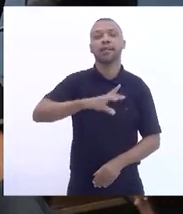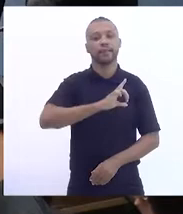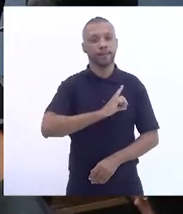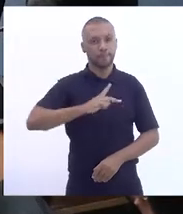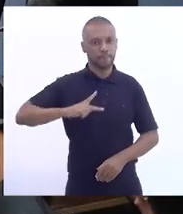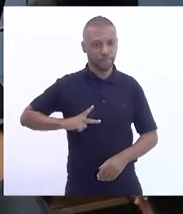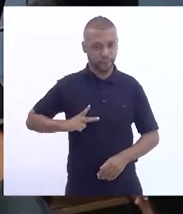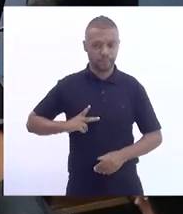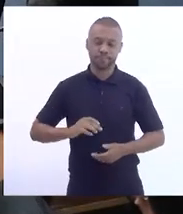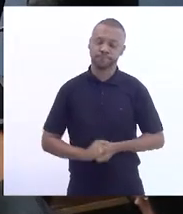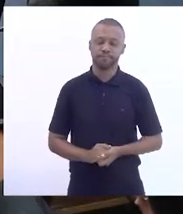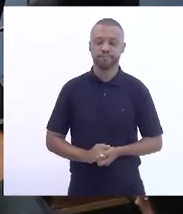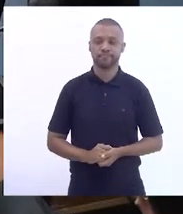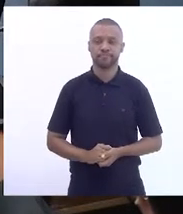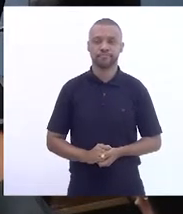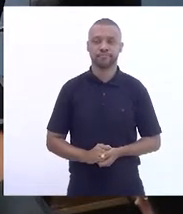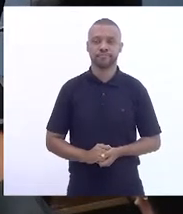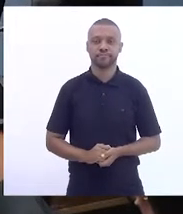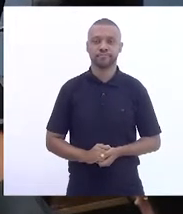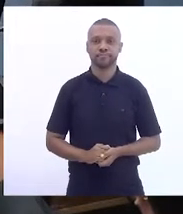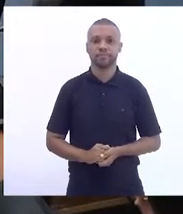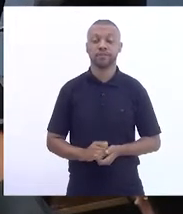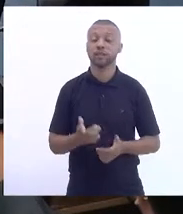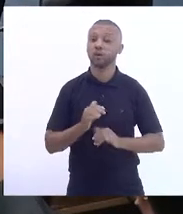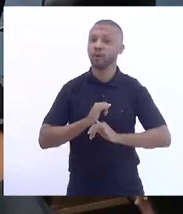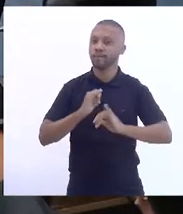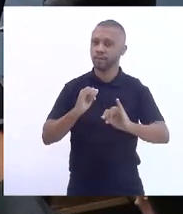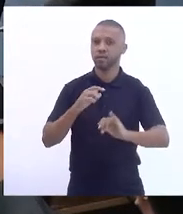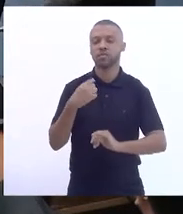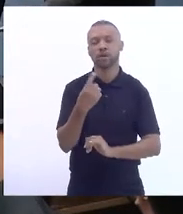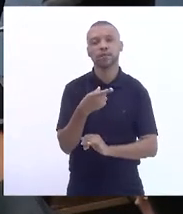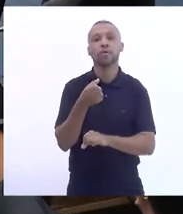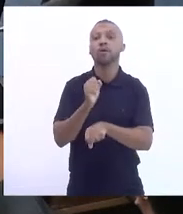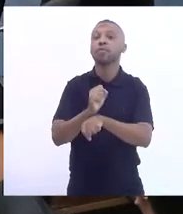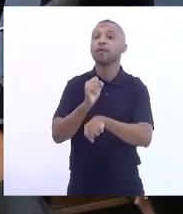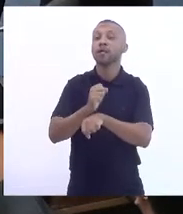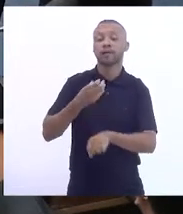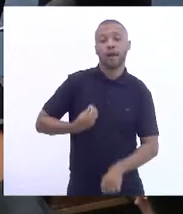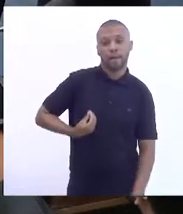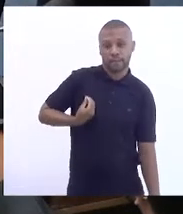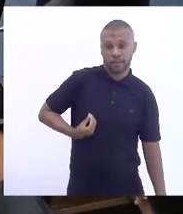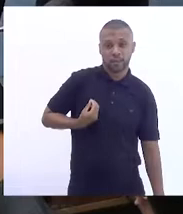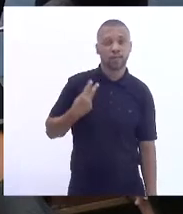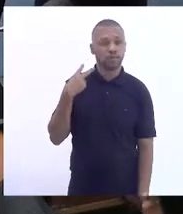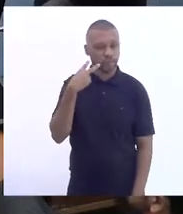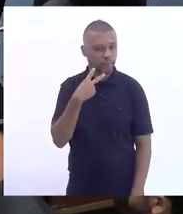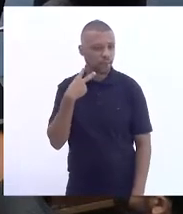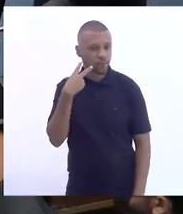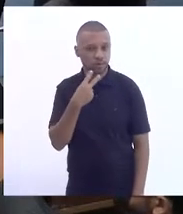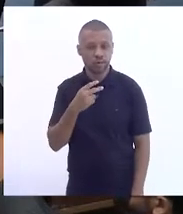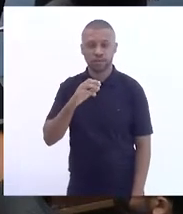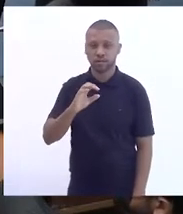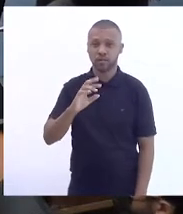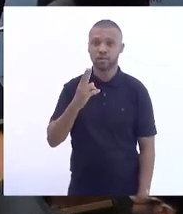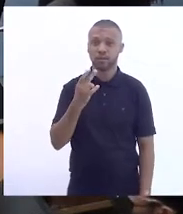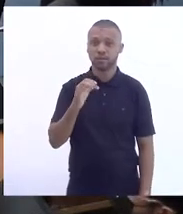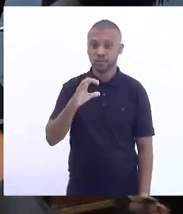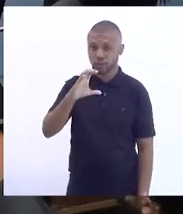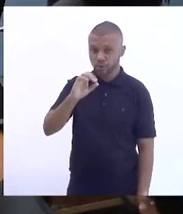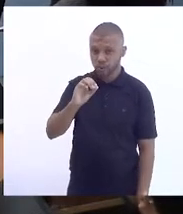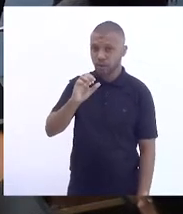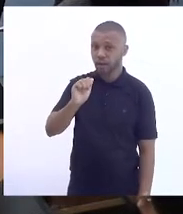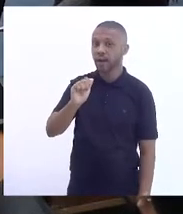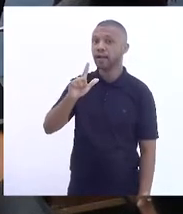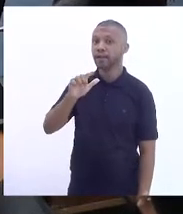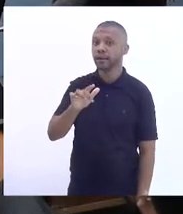nós estamos ainda aguardando a presença do vereador Chico Alencar